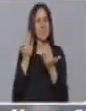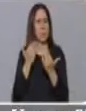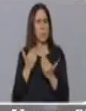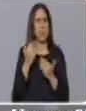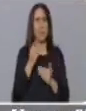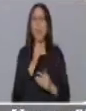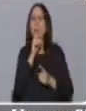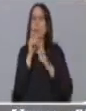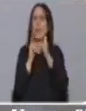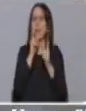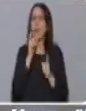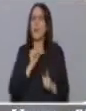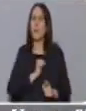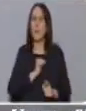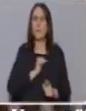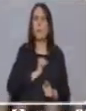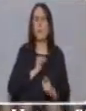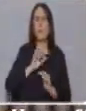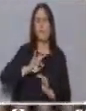minha agulha.